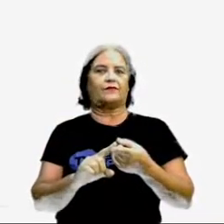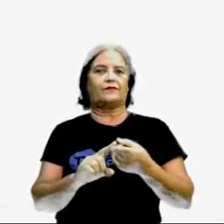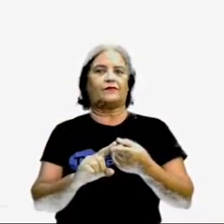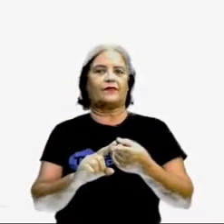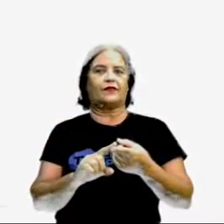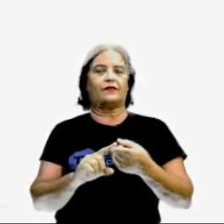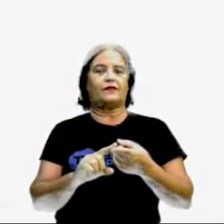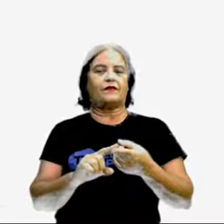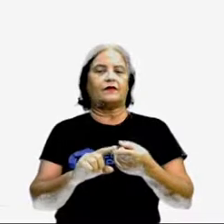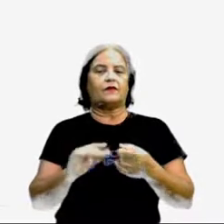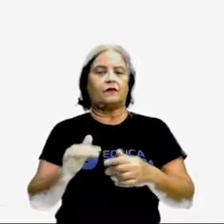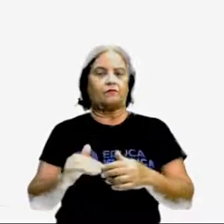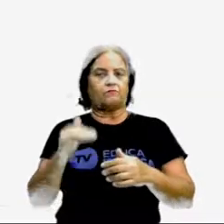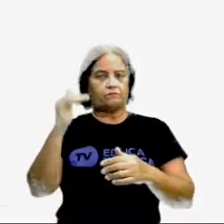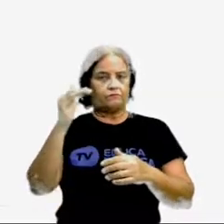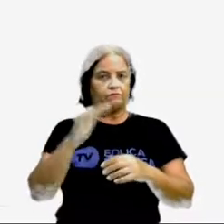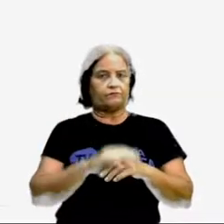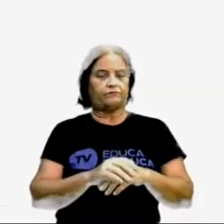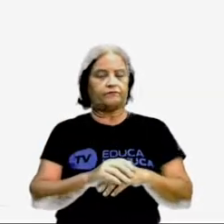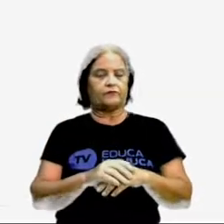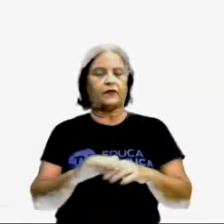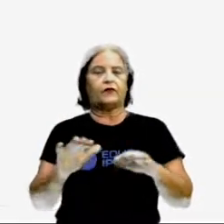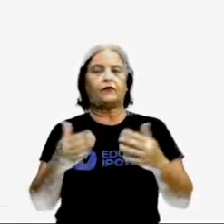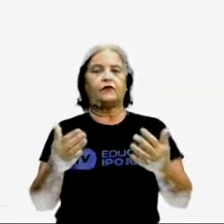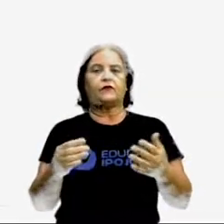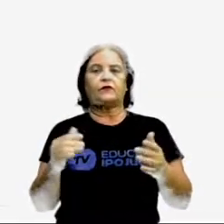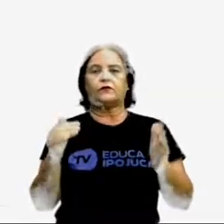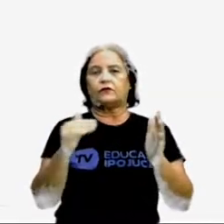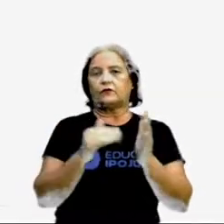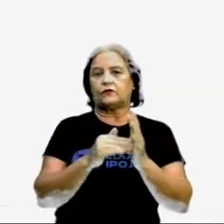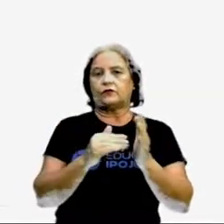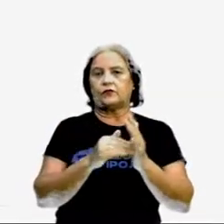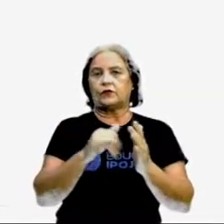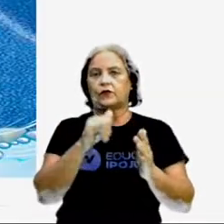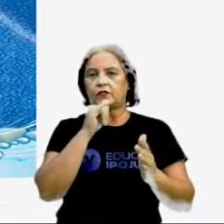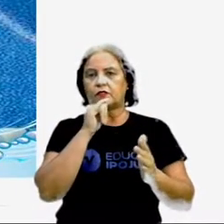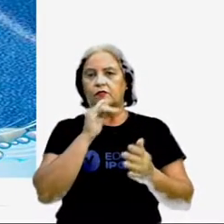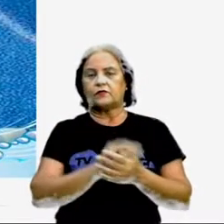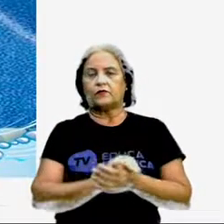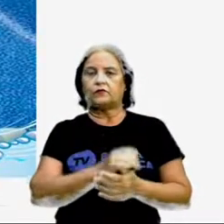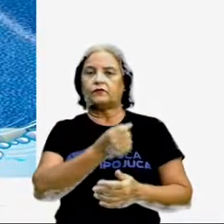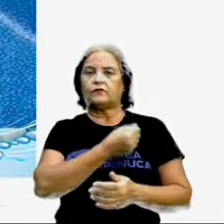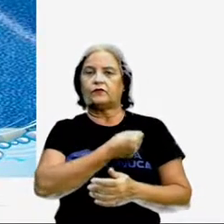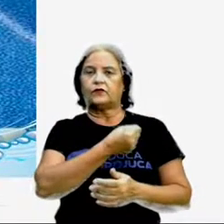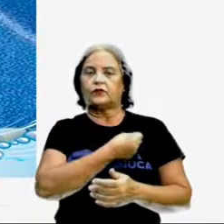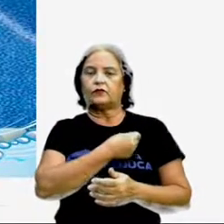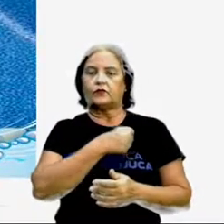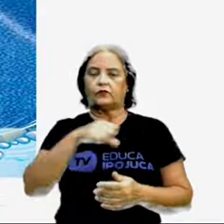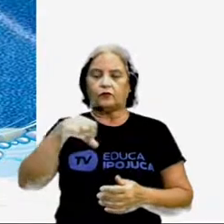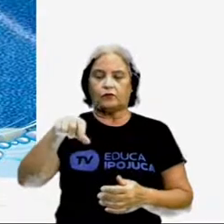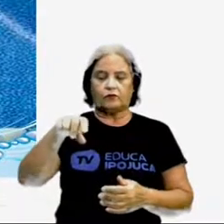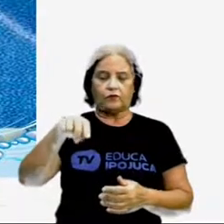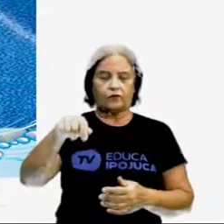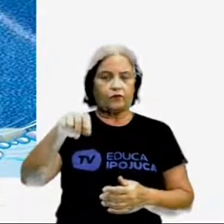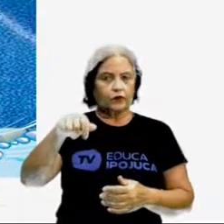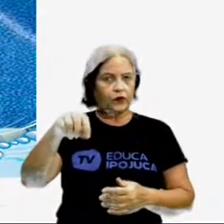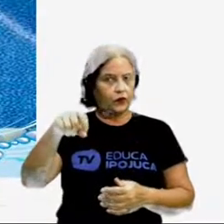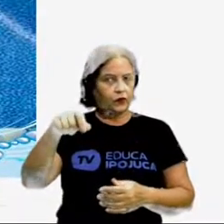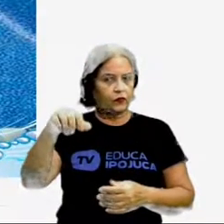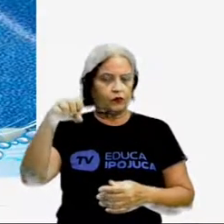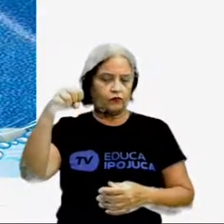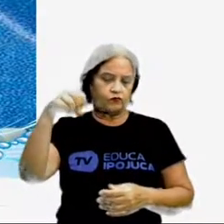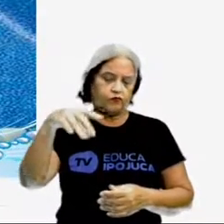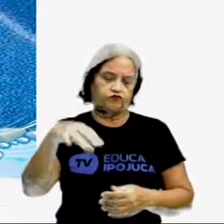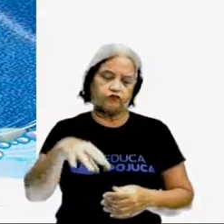proporcionais. E o nosso último exemplo, vamos lá. O número de torneiras de mesma vazão, ou